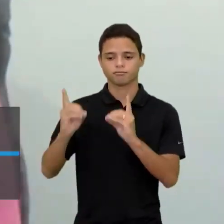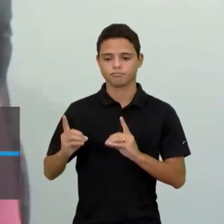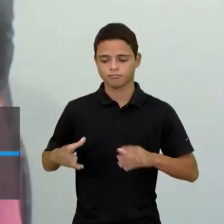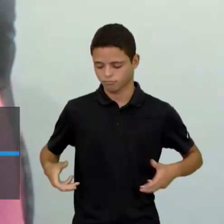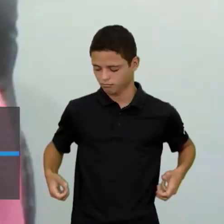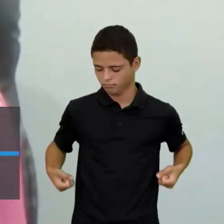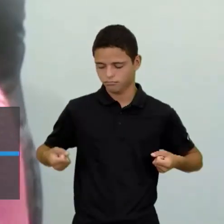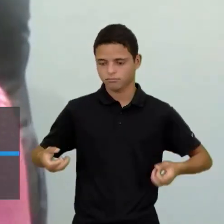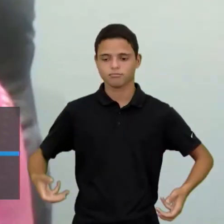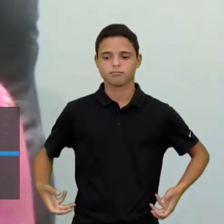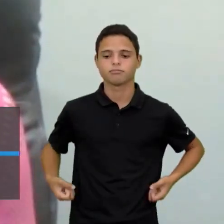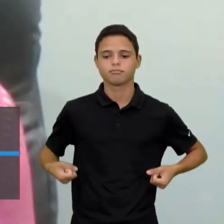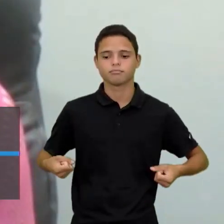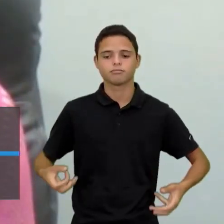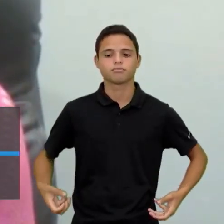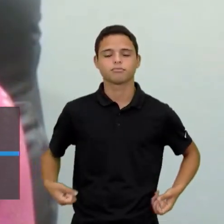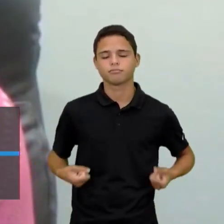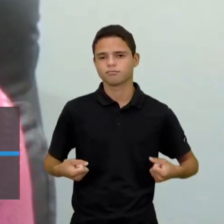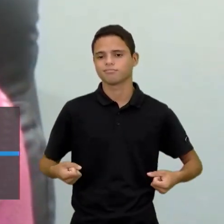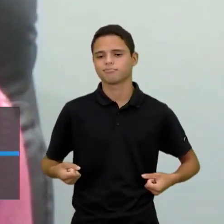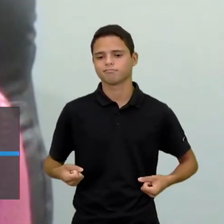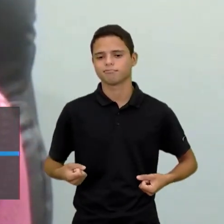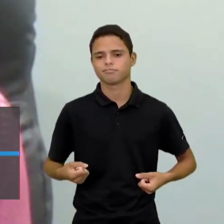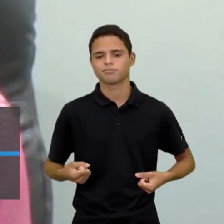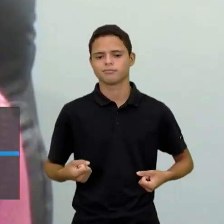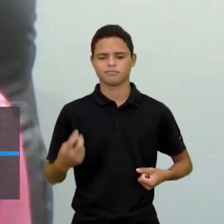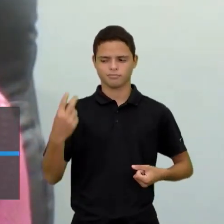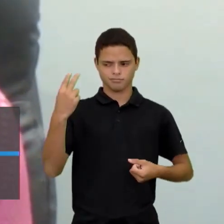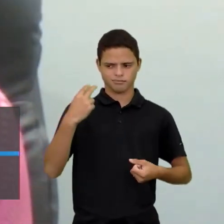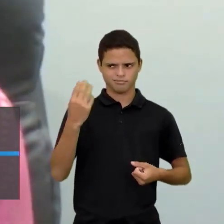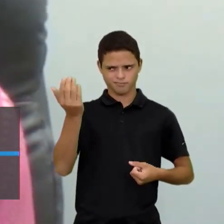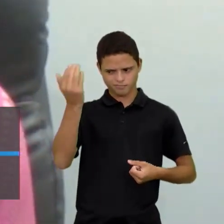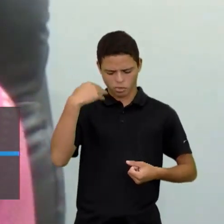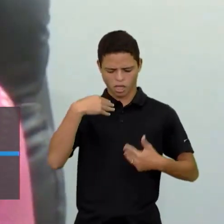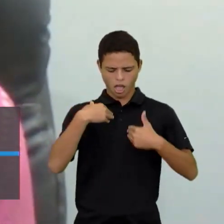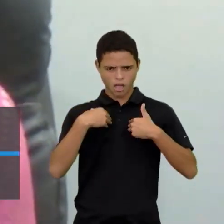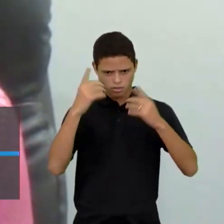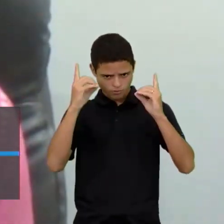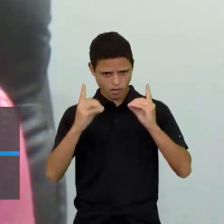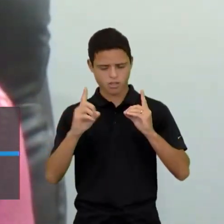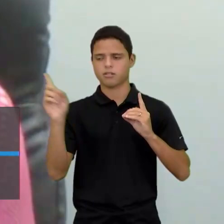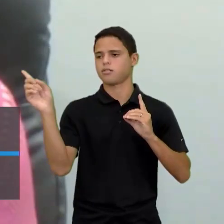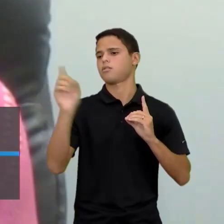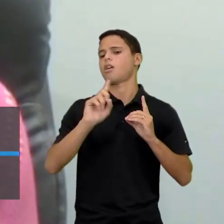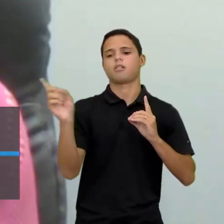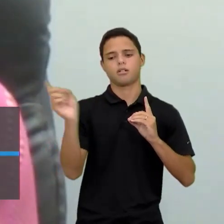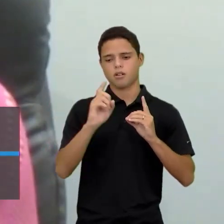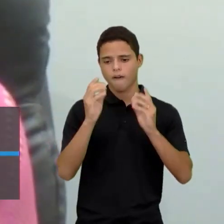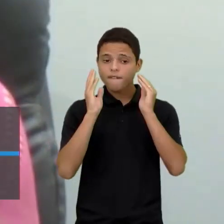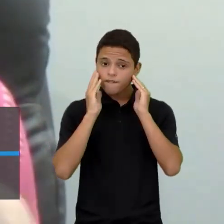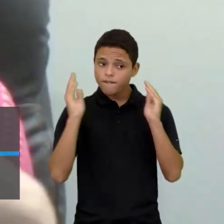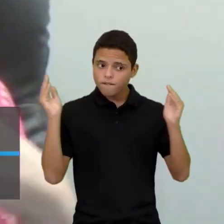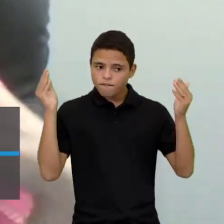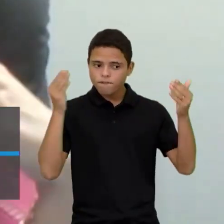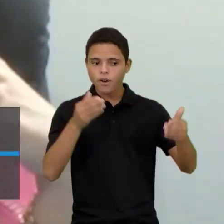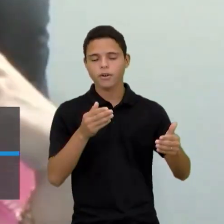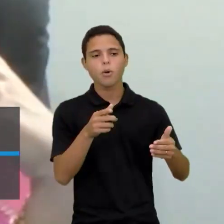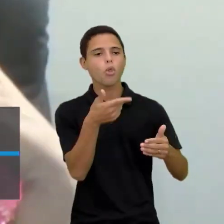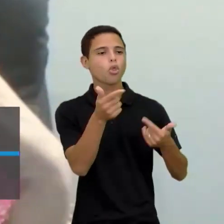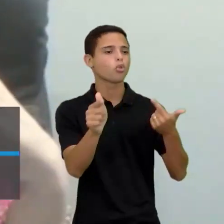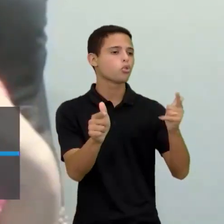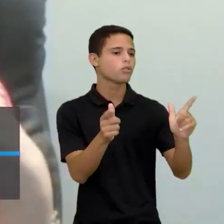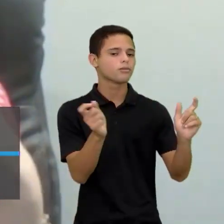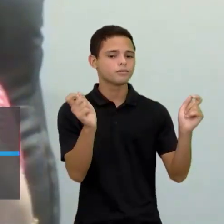cadeirante, né? E que não olhou para a sua deficiência, e muito pelo contrário, hoje